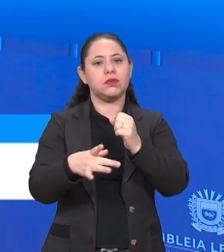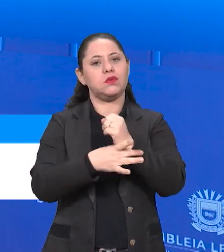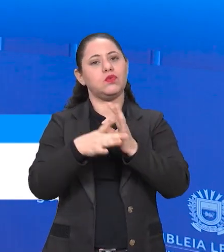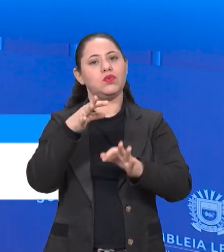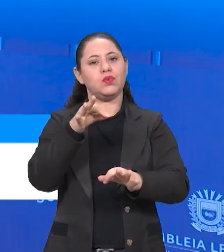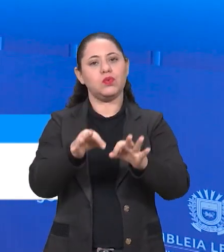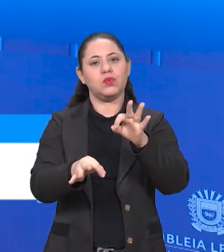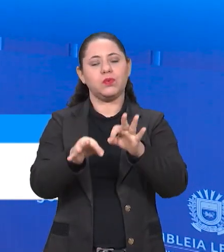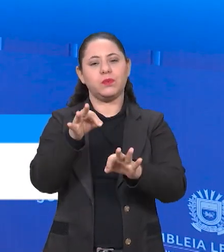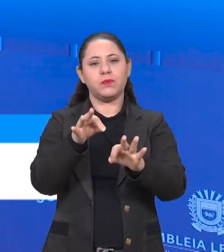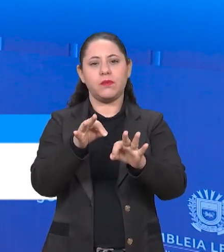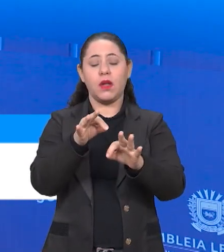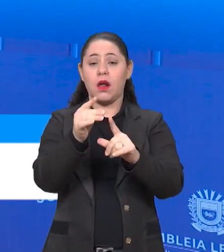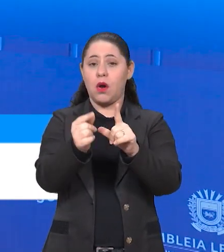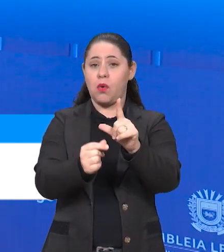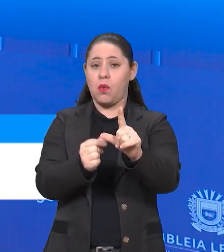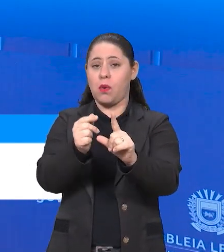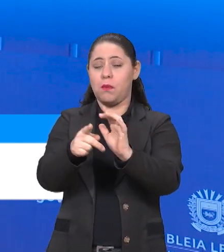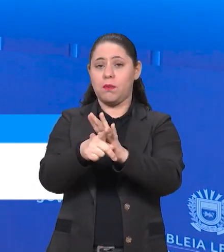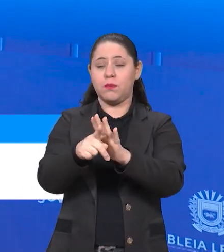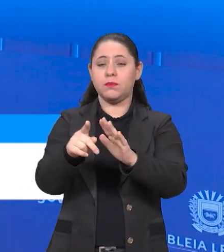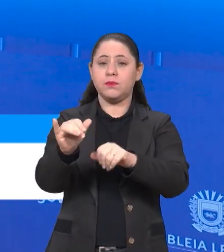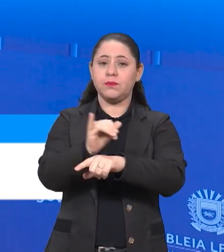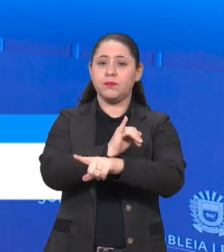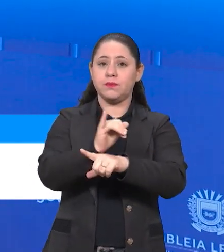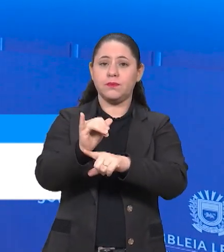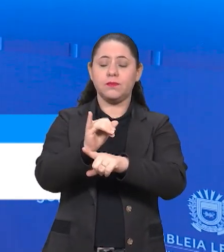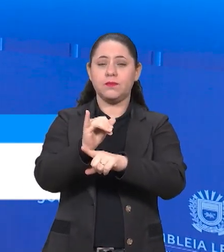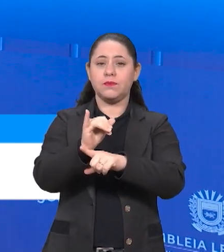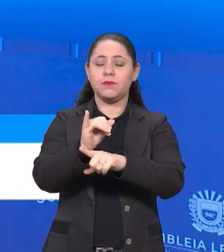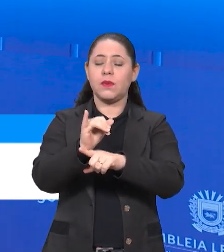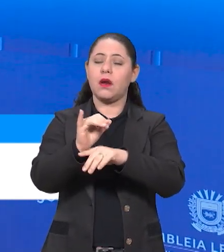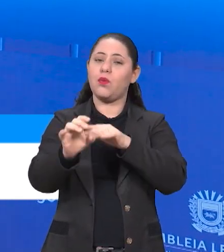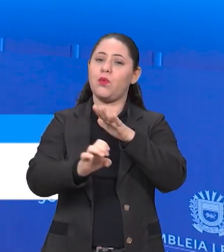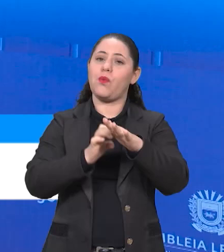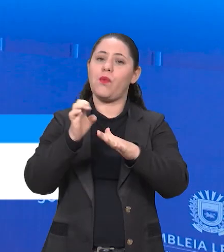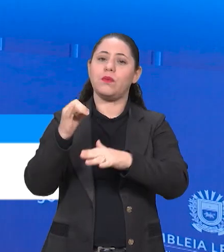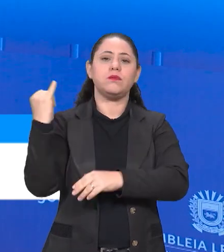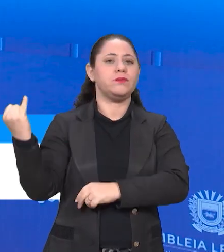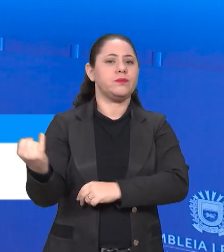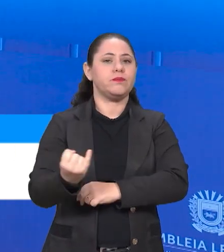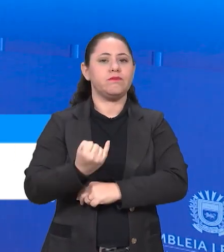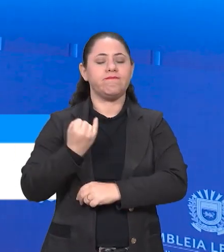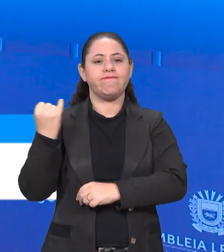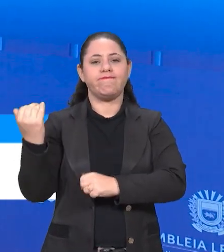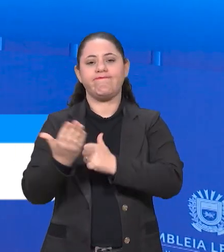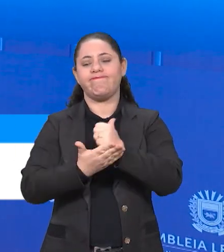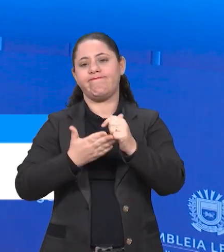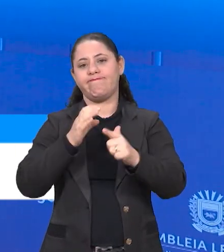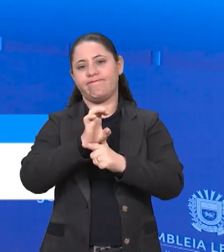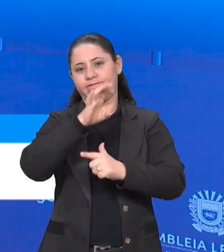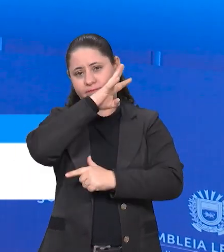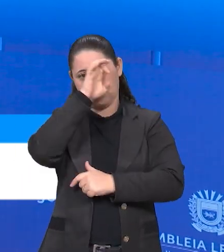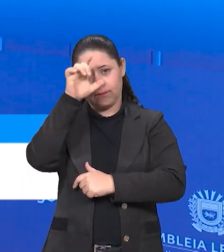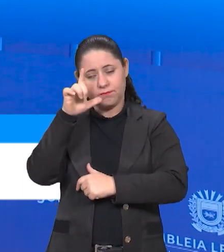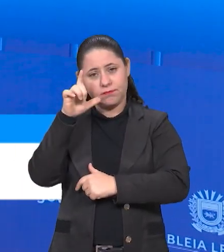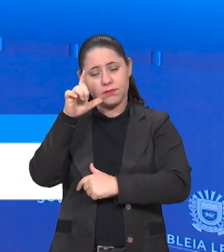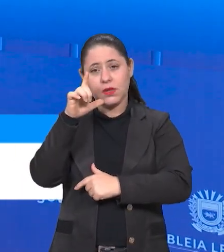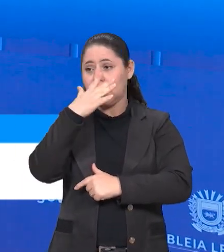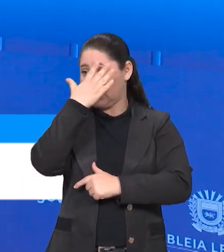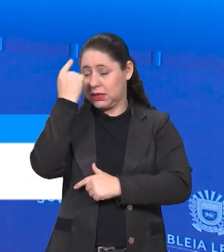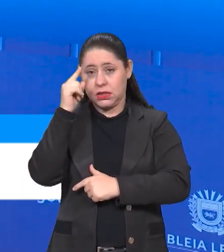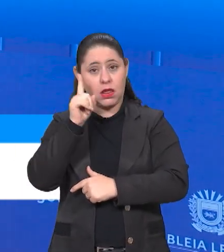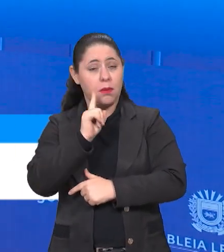de segurança jurídica e logística para as atividades econômicas consideradas essenciais para Mato Grosso do